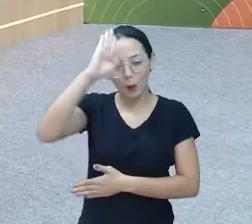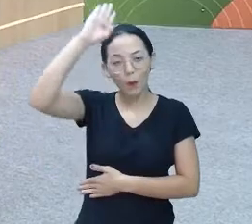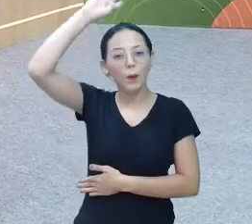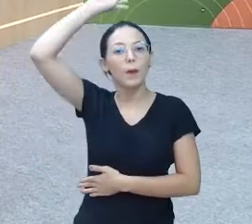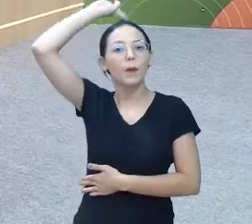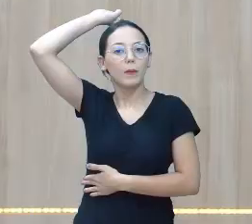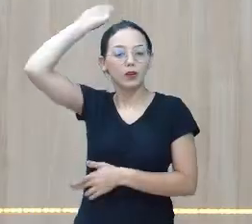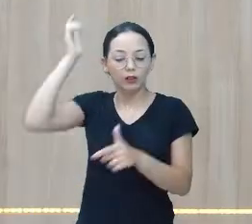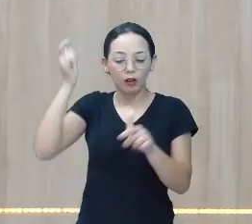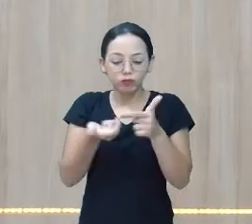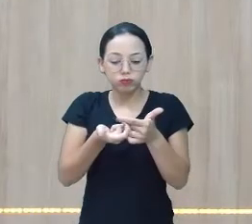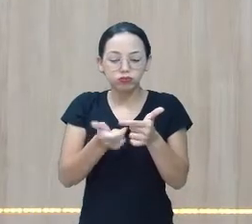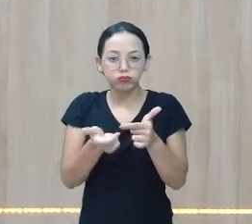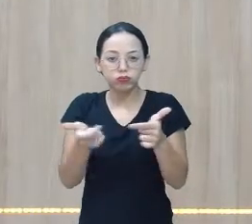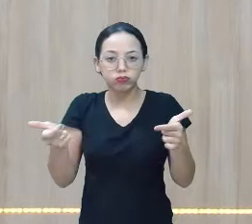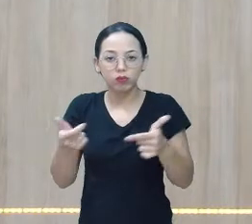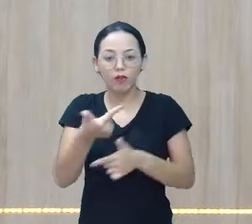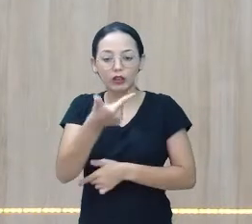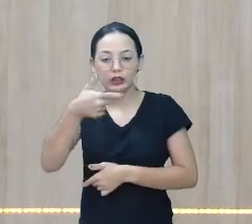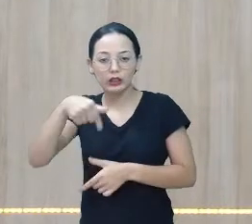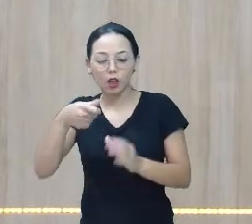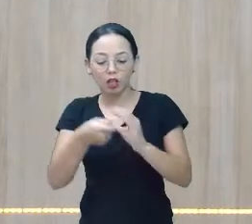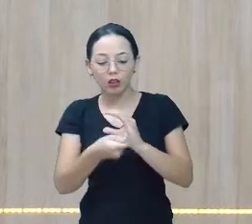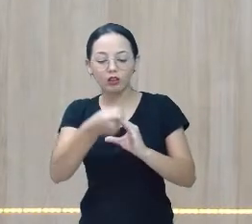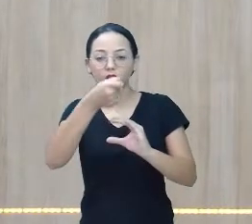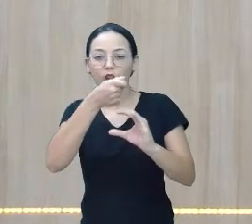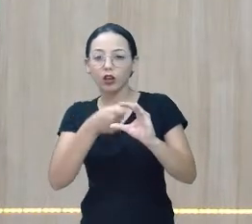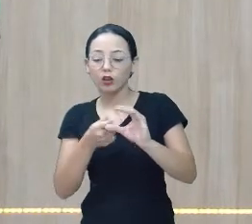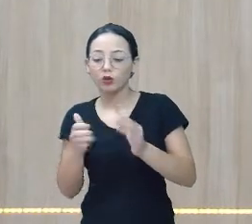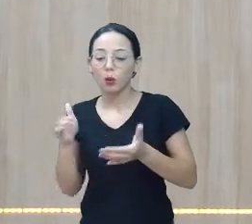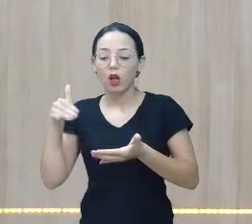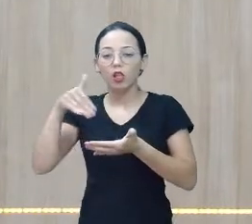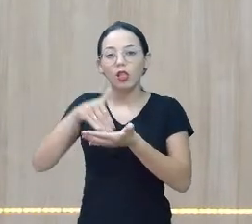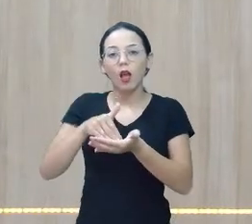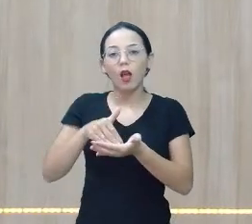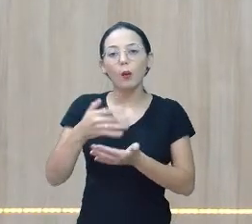vai se estender de 27 a.C. até